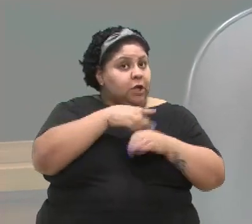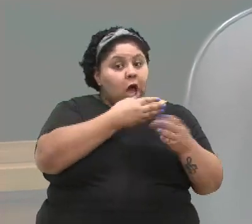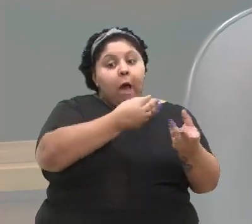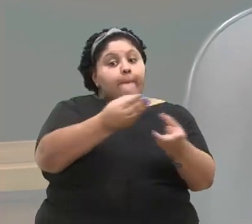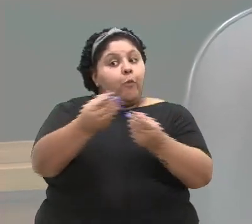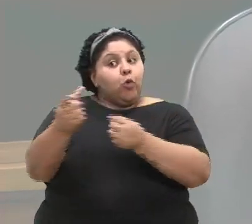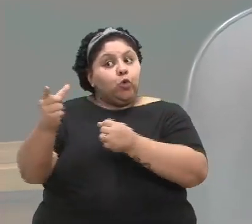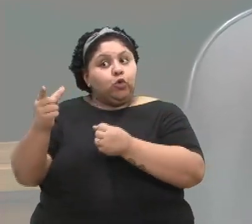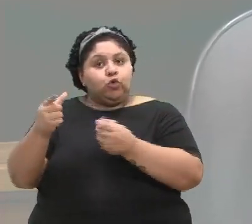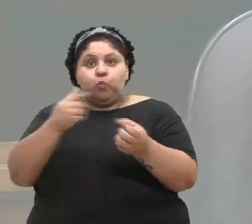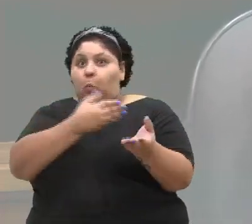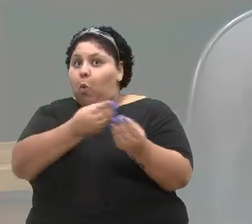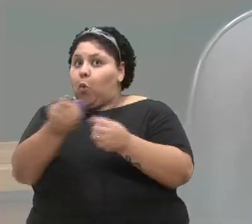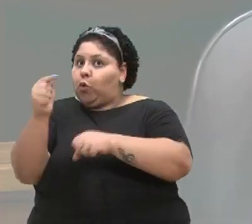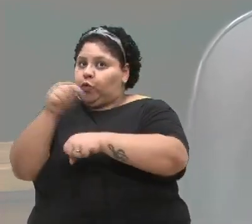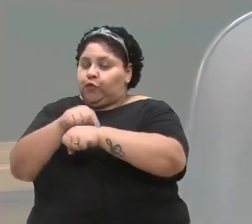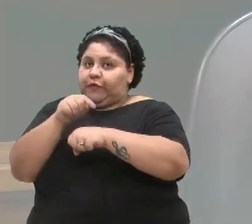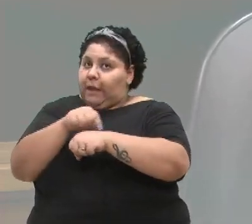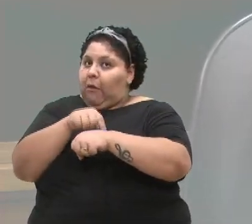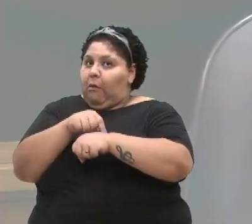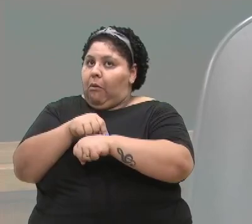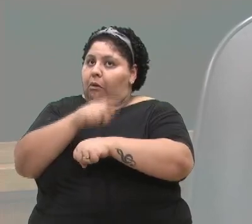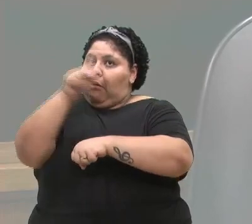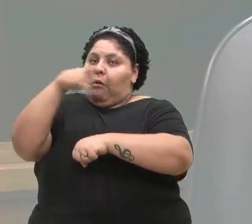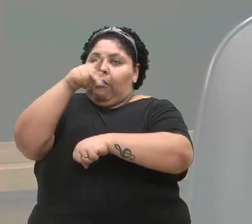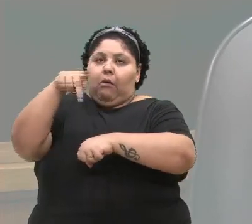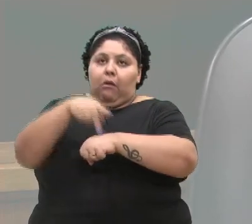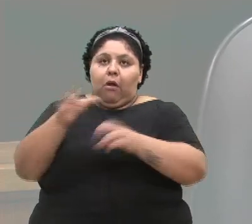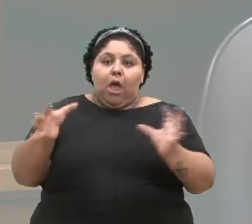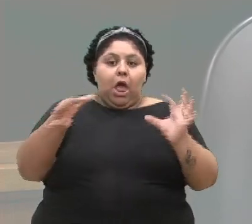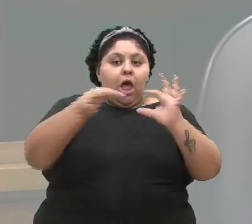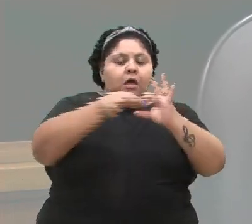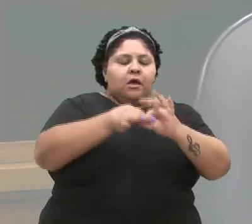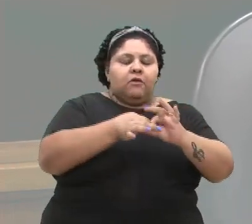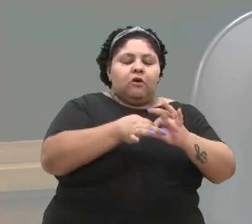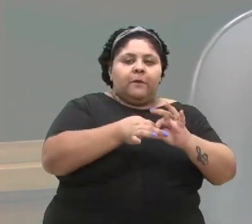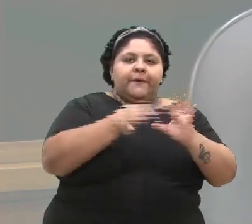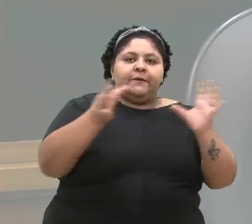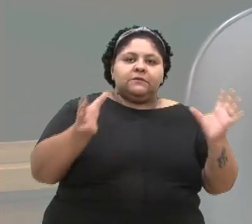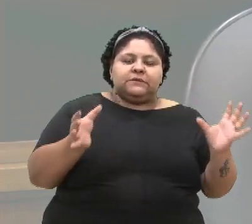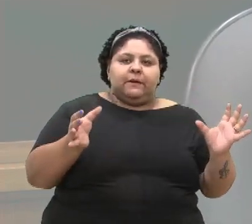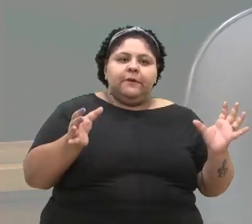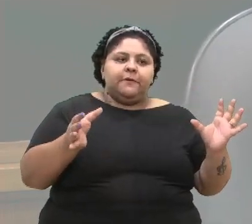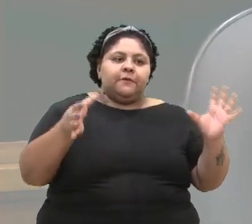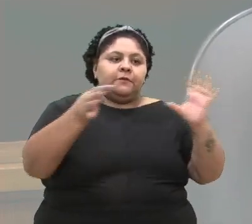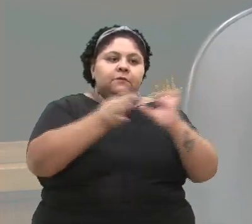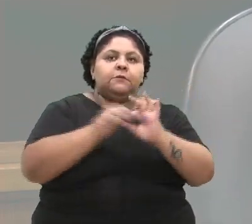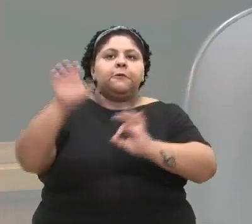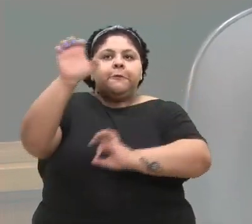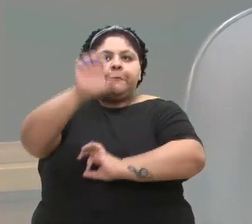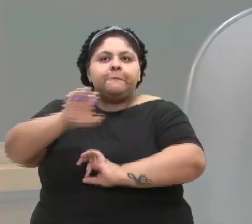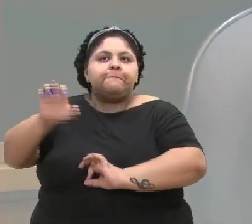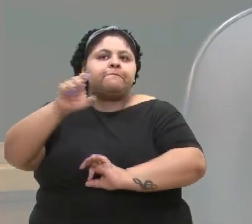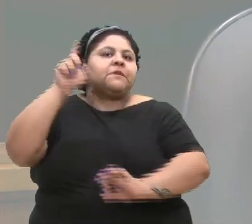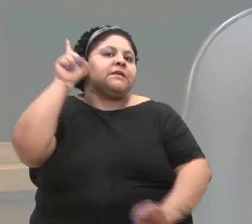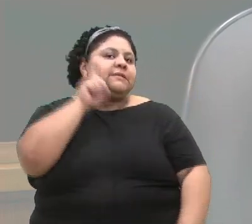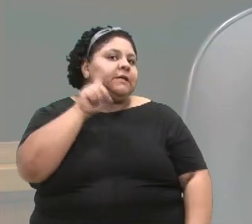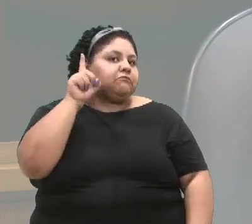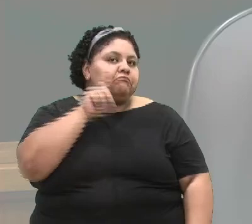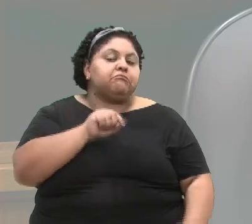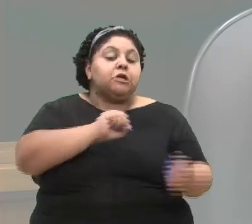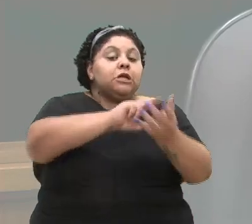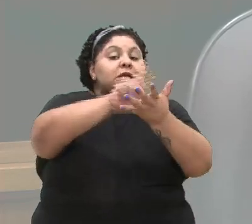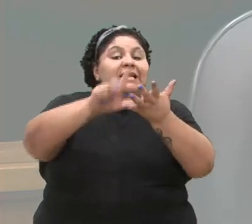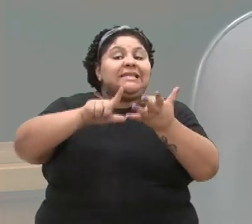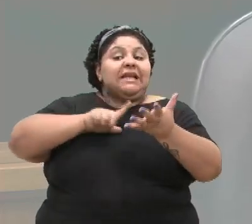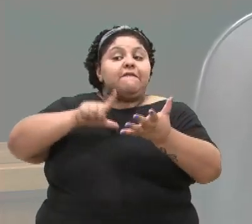mundo, como a União Europeia, alguns estados dos Estados Unidos, enfim, têm feito